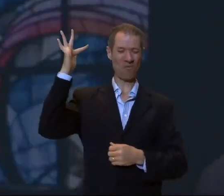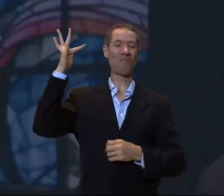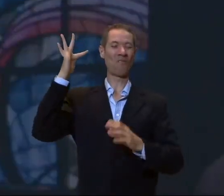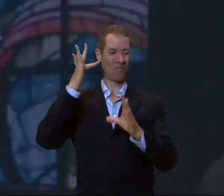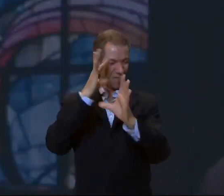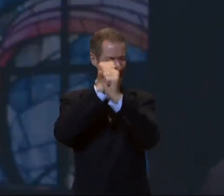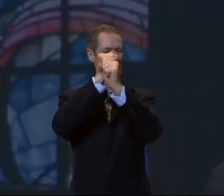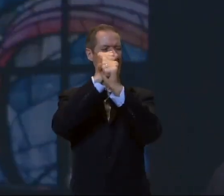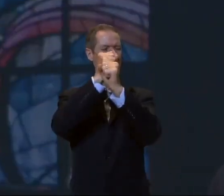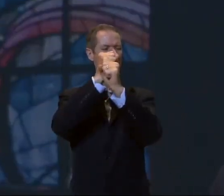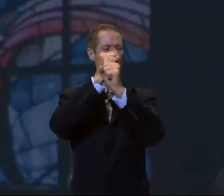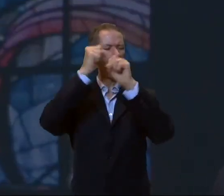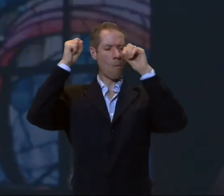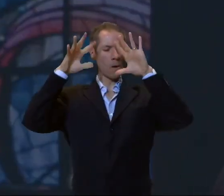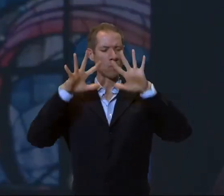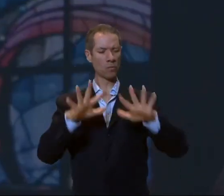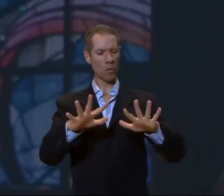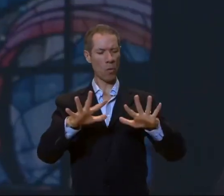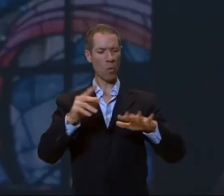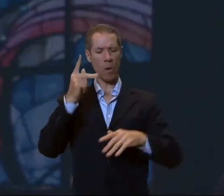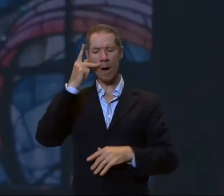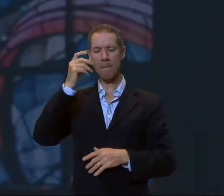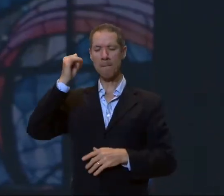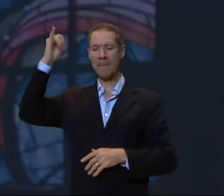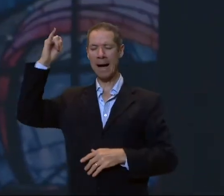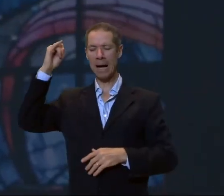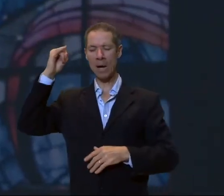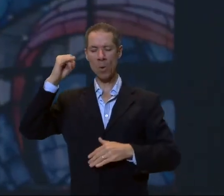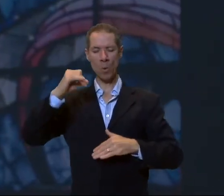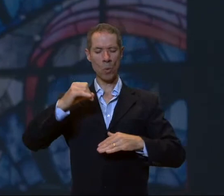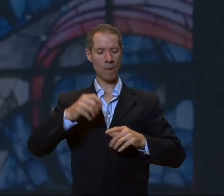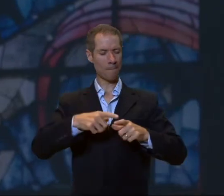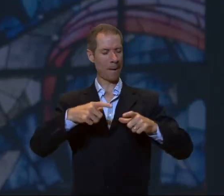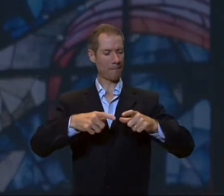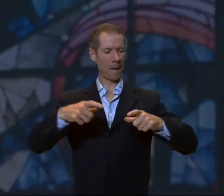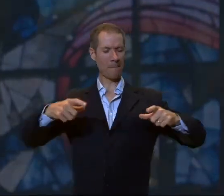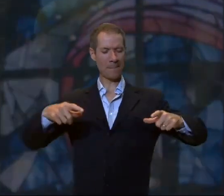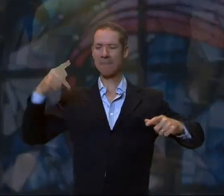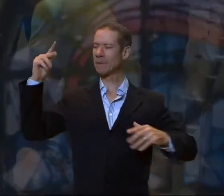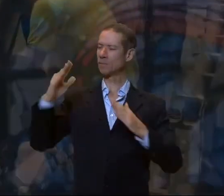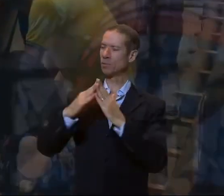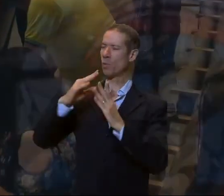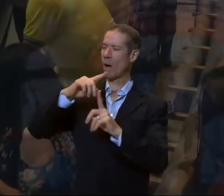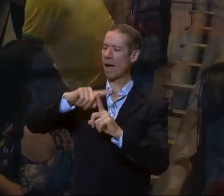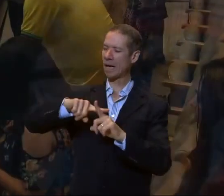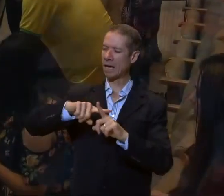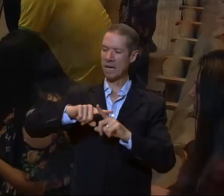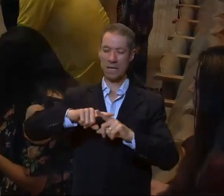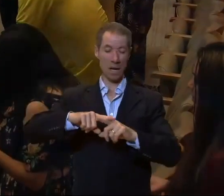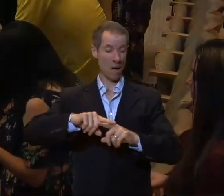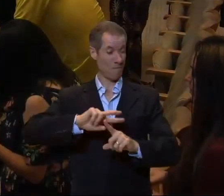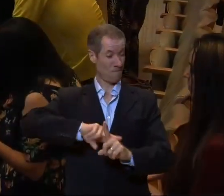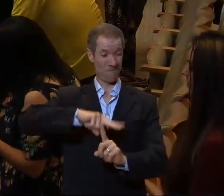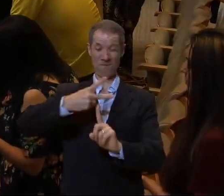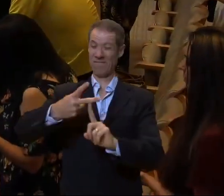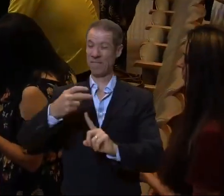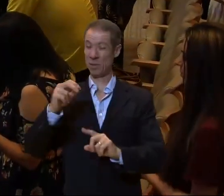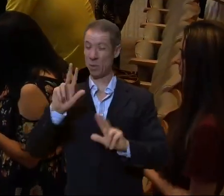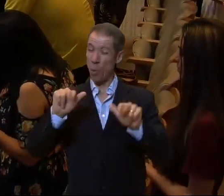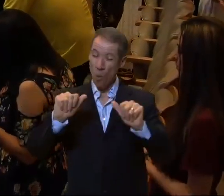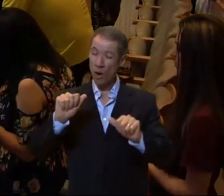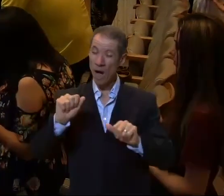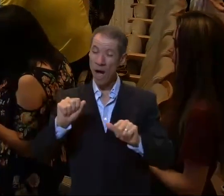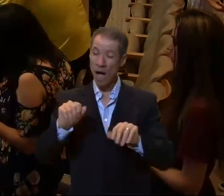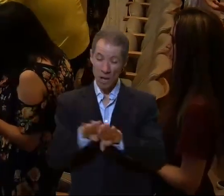Pai, abençoa, abençoa. Eu quero clamar, Pai, que o crescimento da Tua igreja possa ser como nunca antes no Brasil.